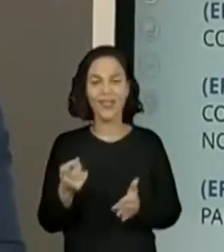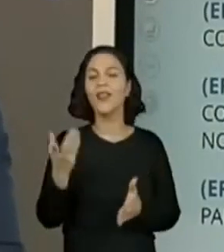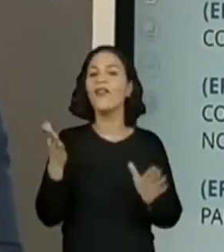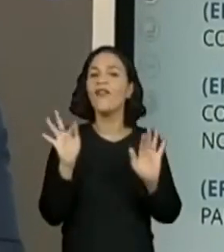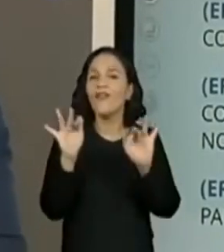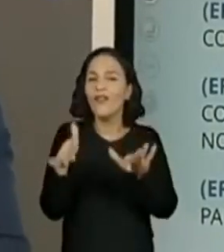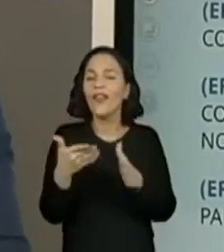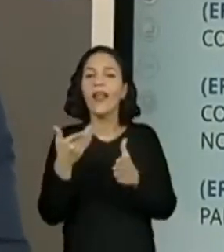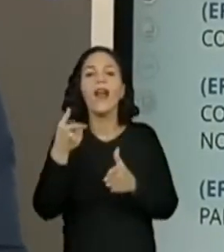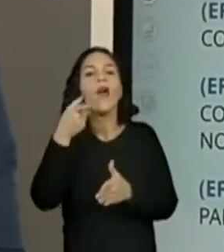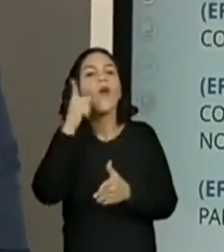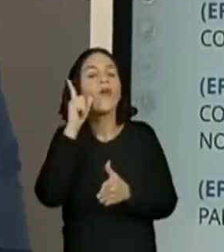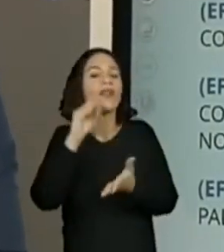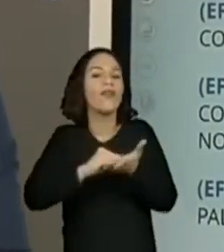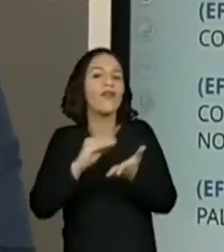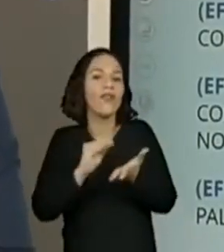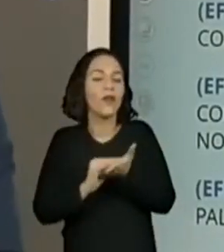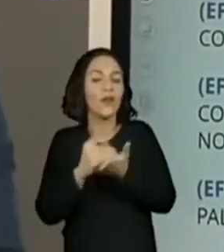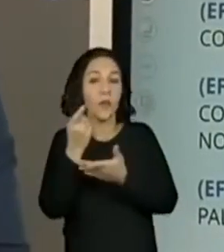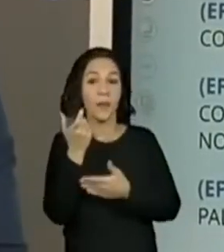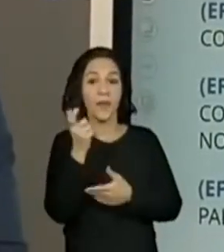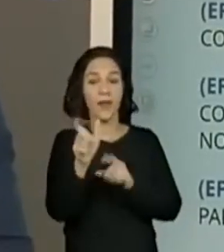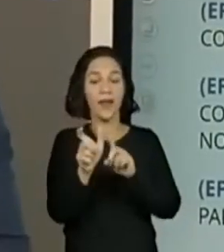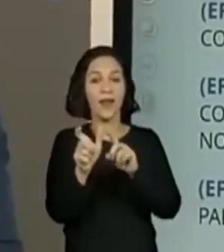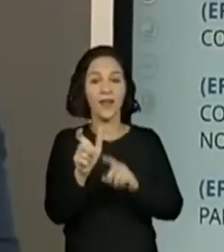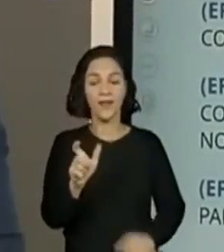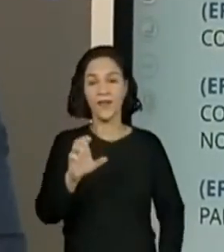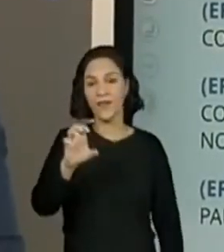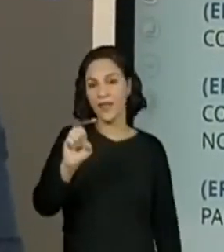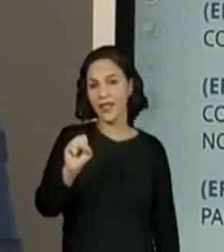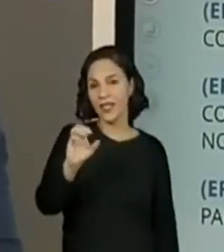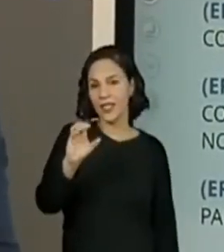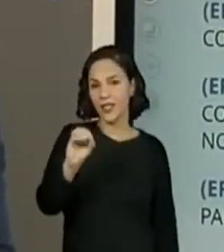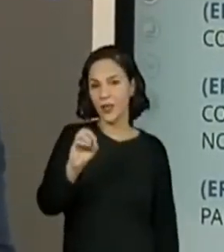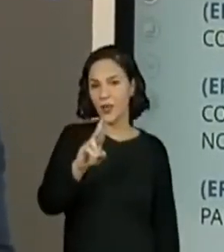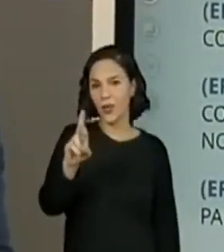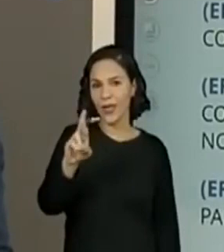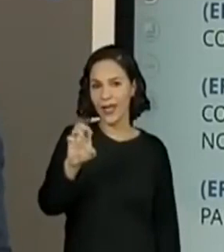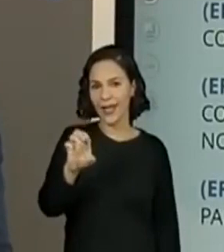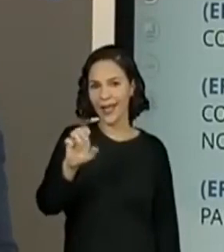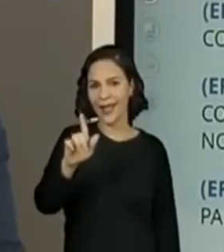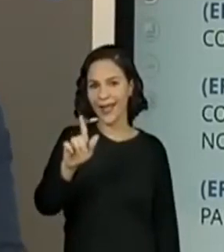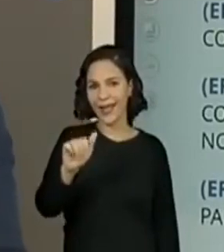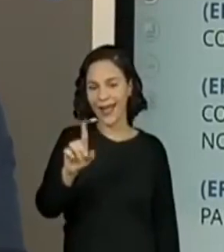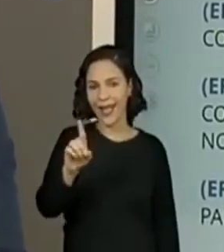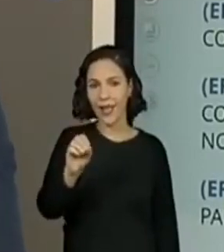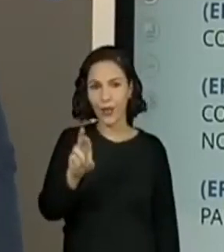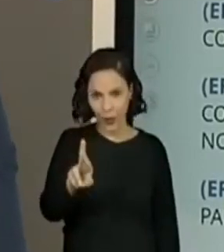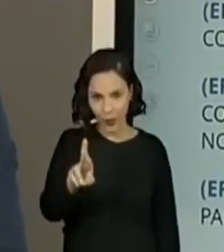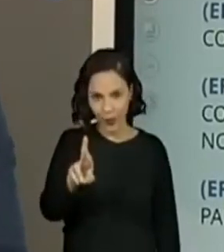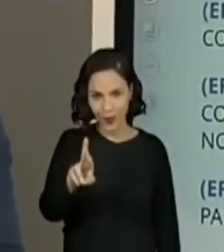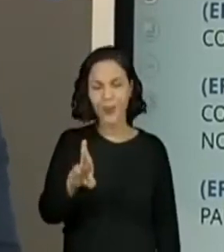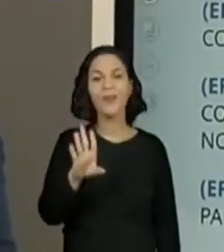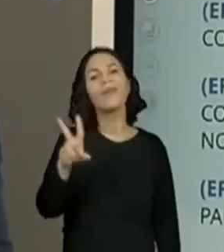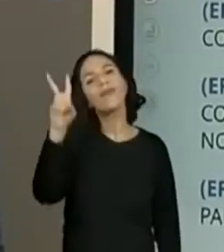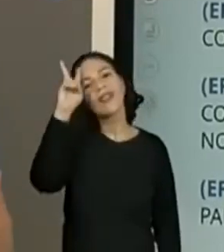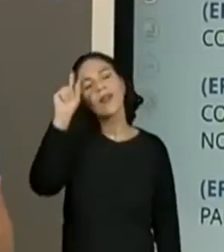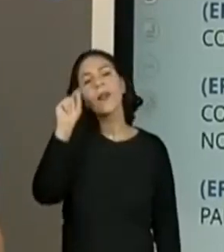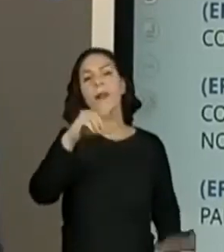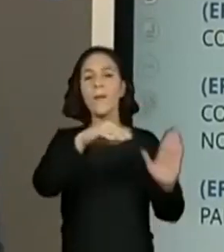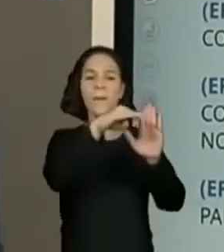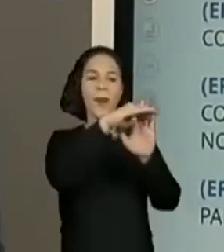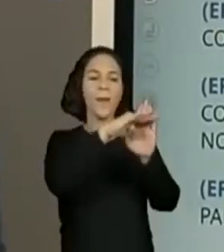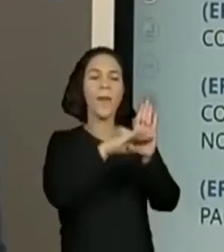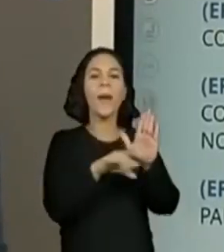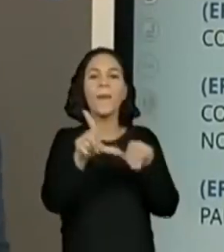de ontem pensando na escrita da palavra escorregador. Lembra que a gente fez uma lista com os